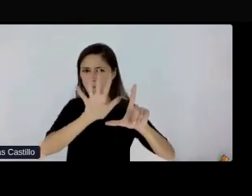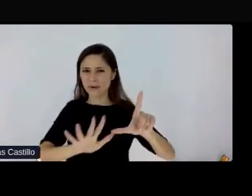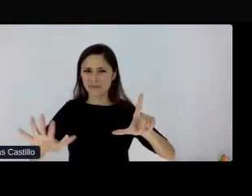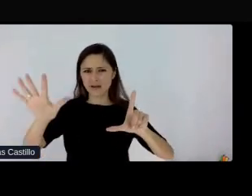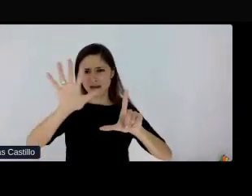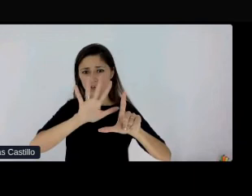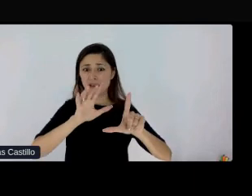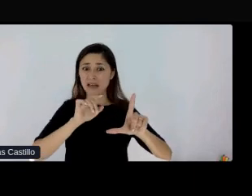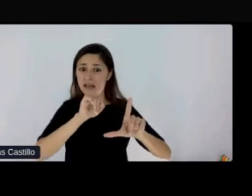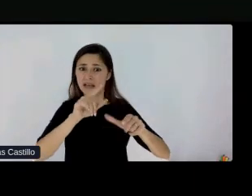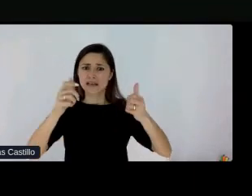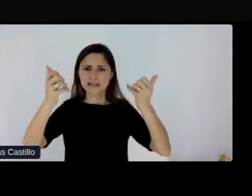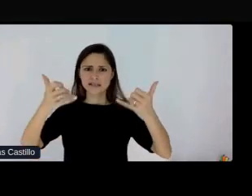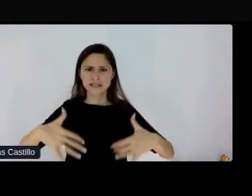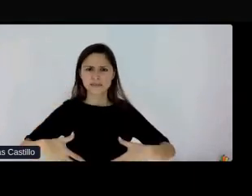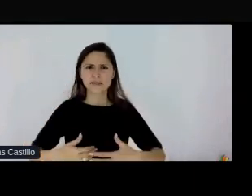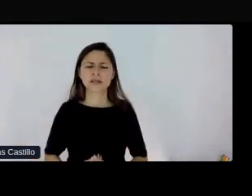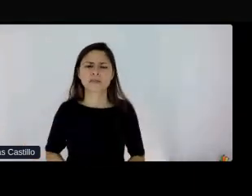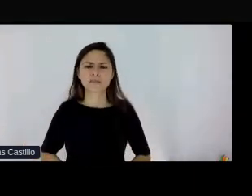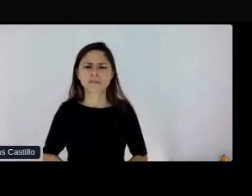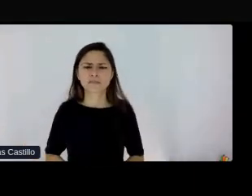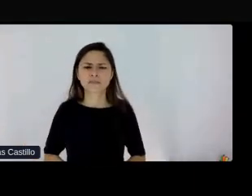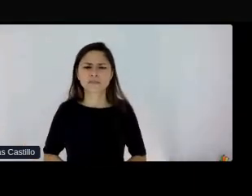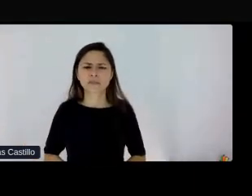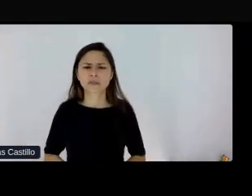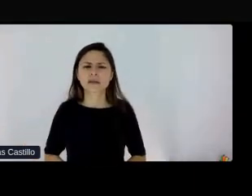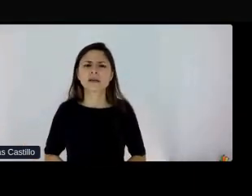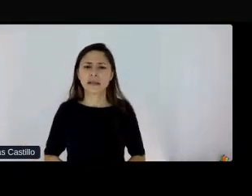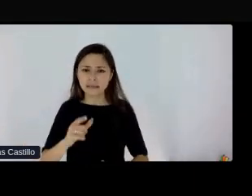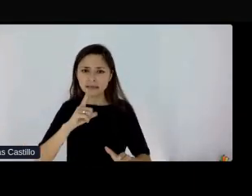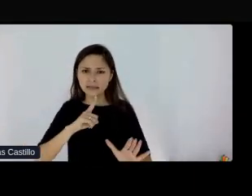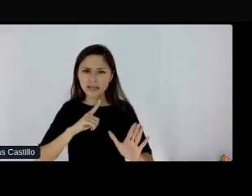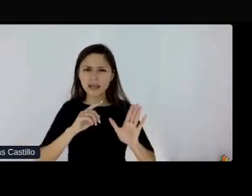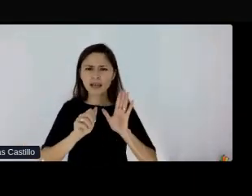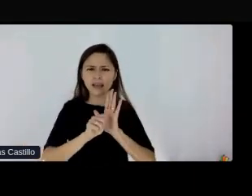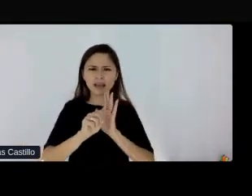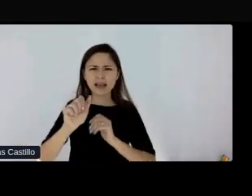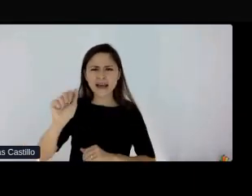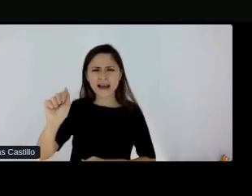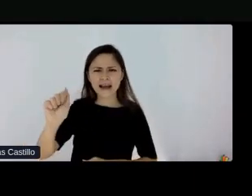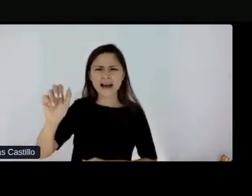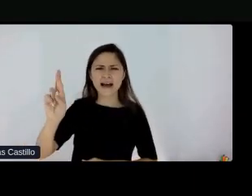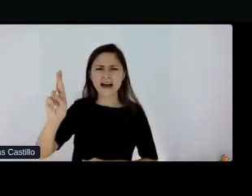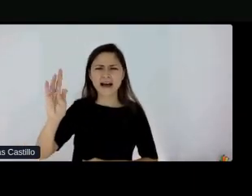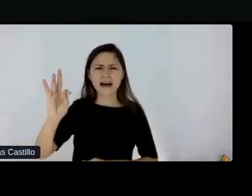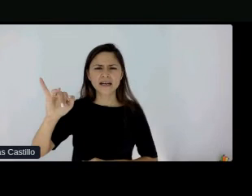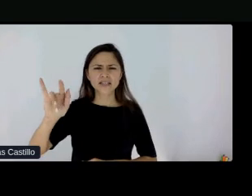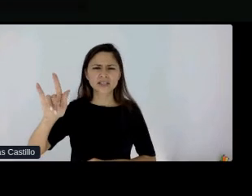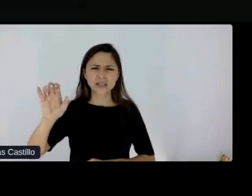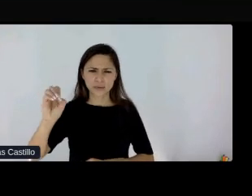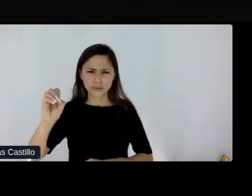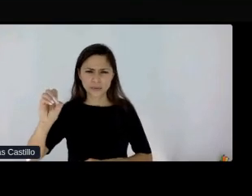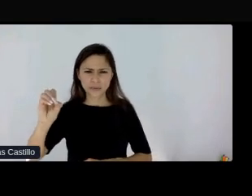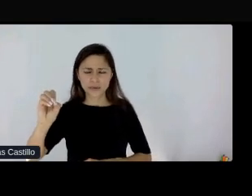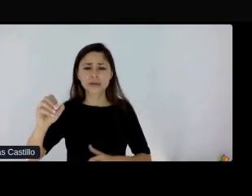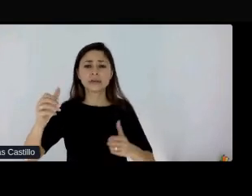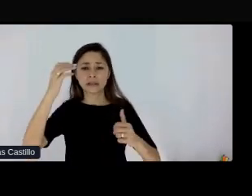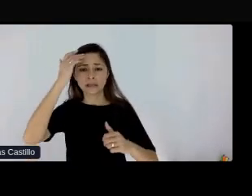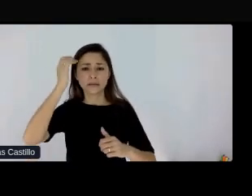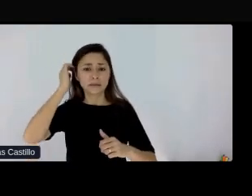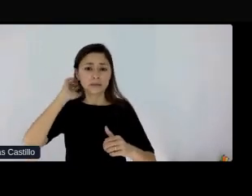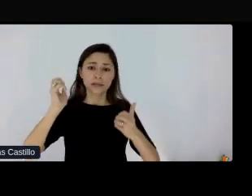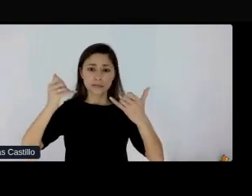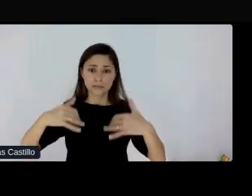ele fala lá, ele fala em um artigo sobre curiosidades de pesquisas que você